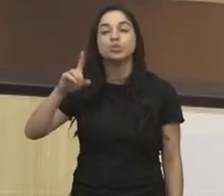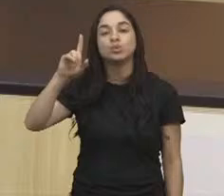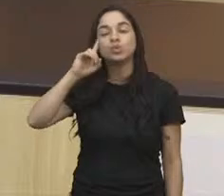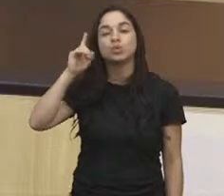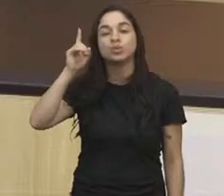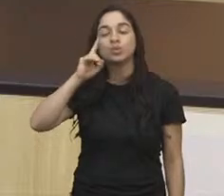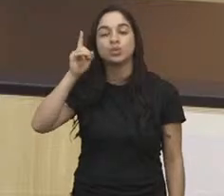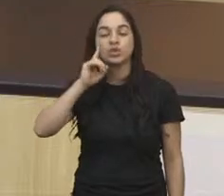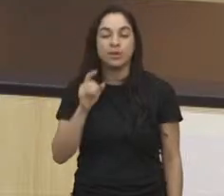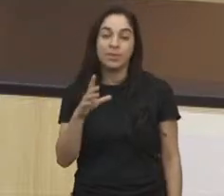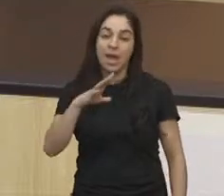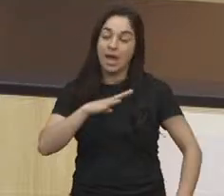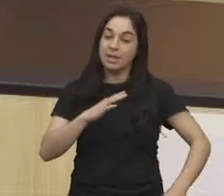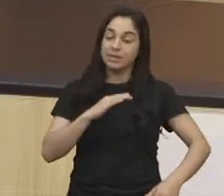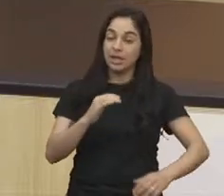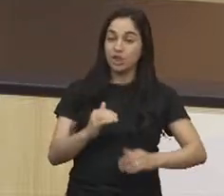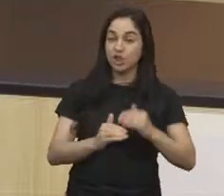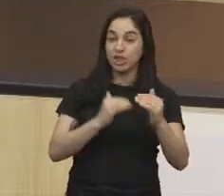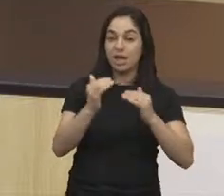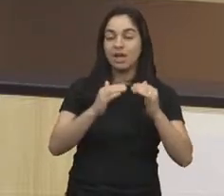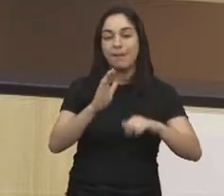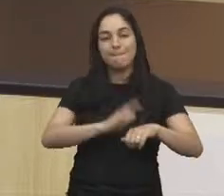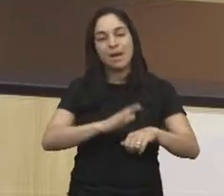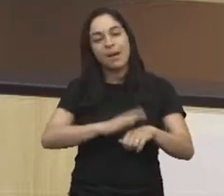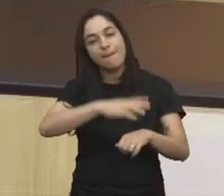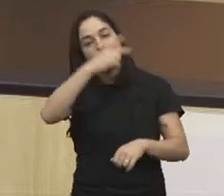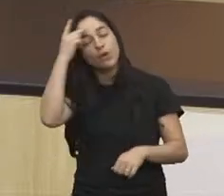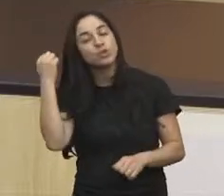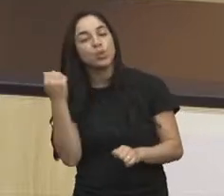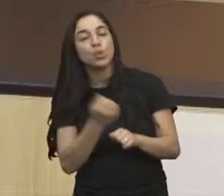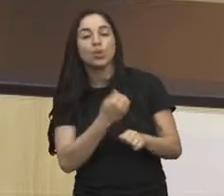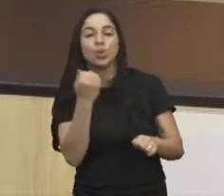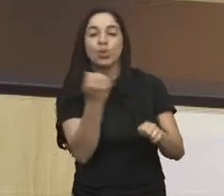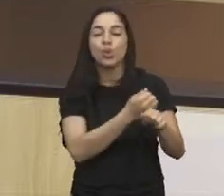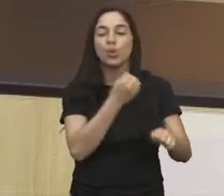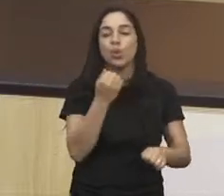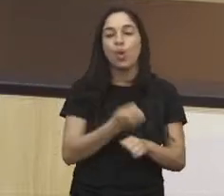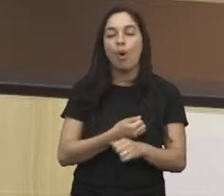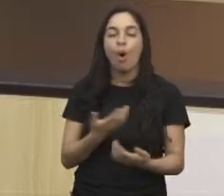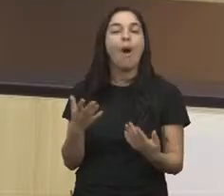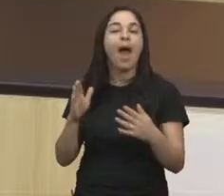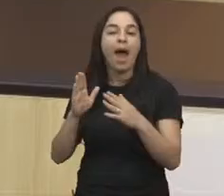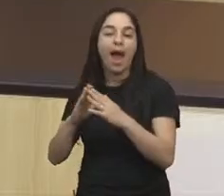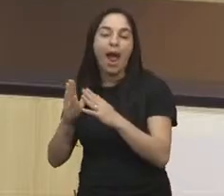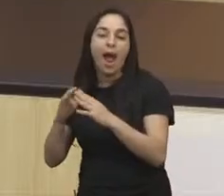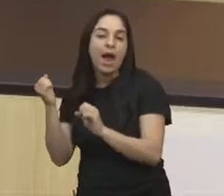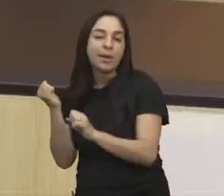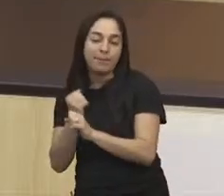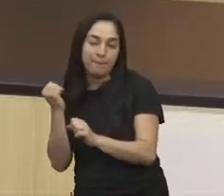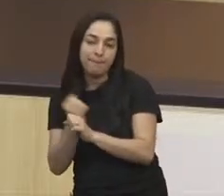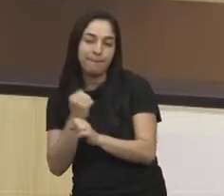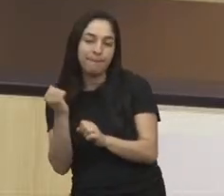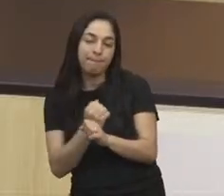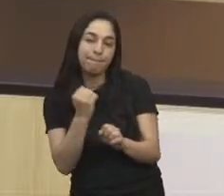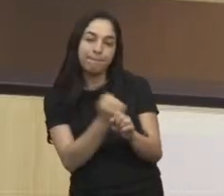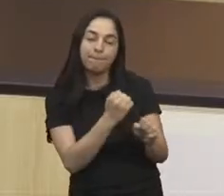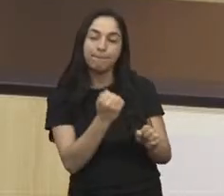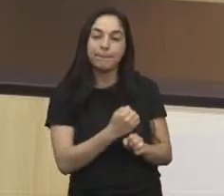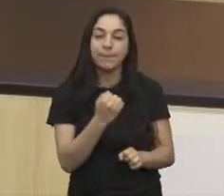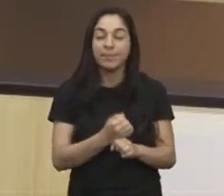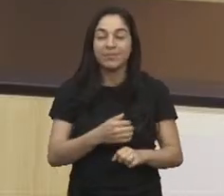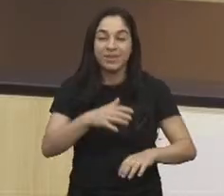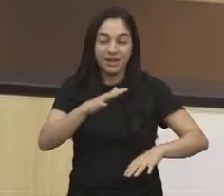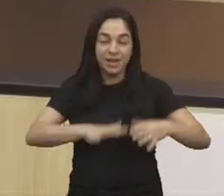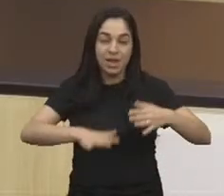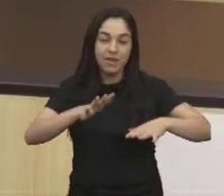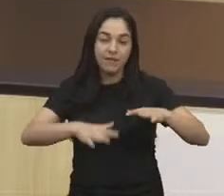cidade cresce, as pessoas constroem, as pessoas fazem a reforma na construção civil e, muitas